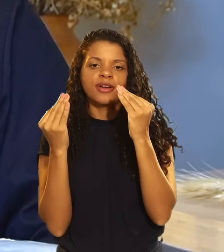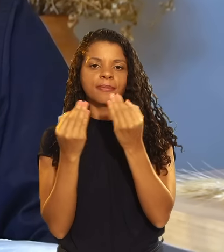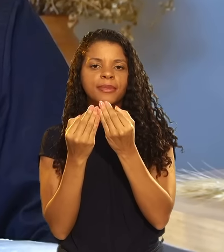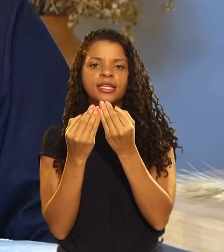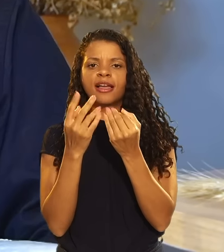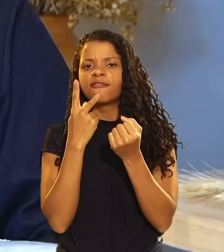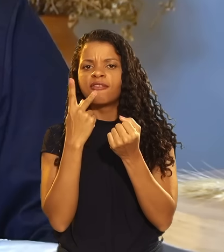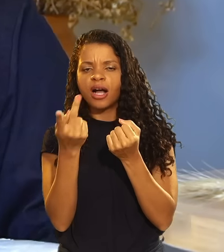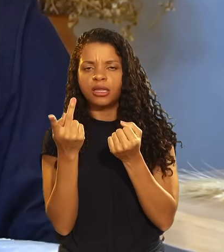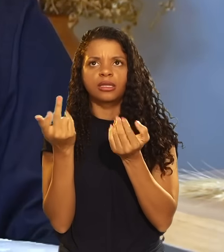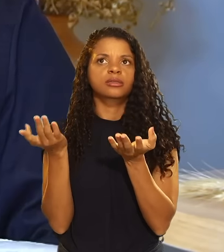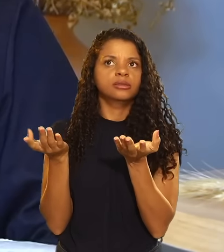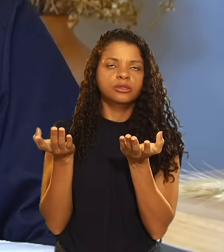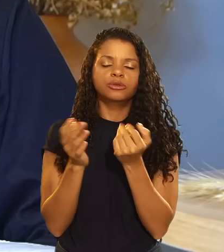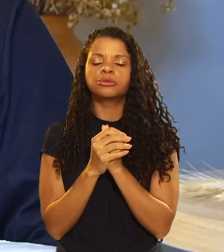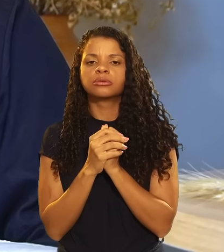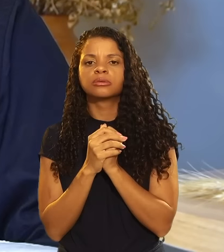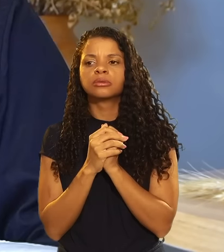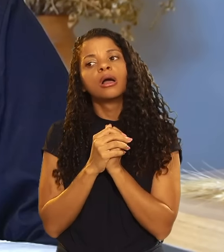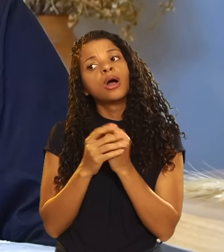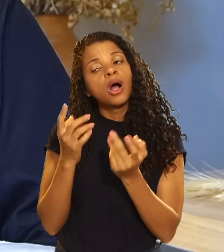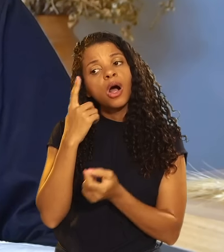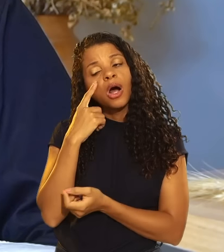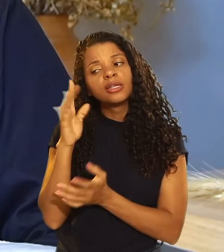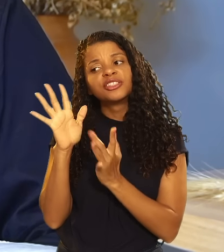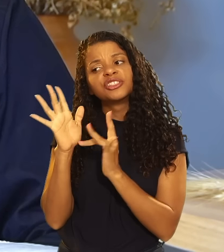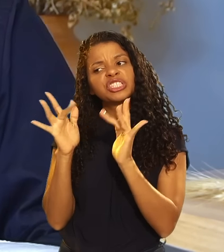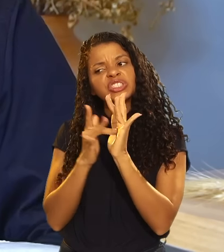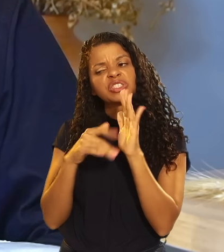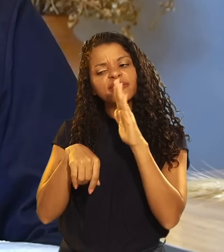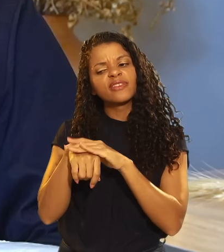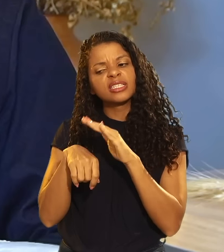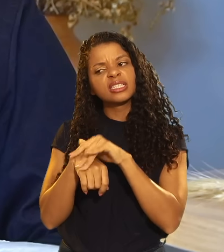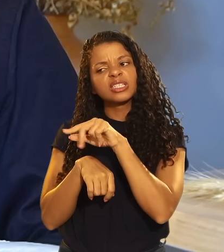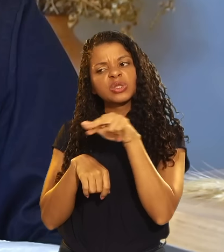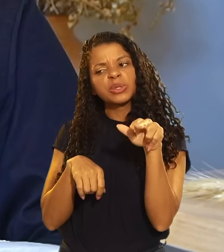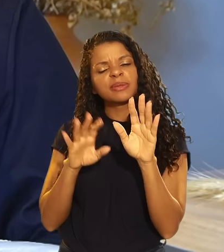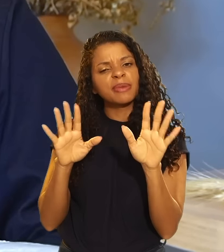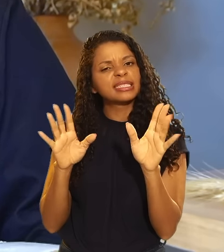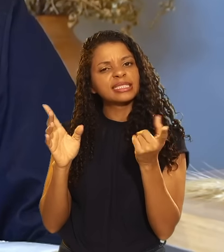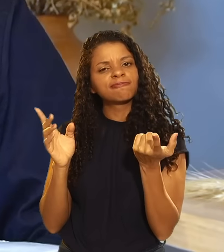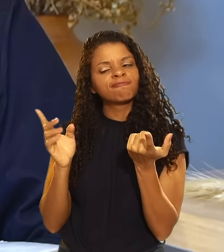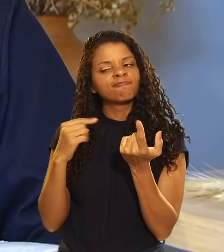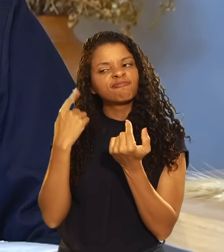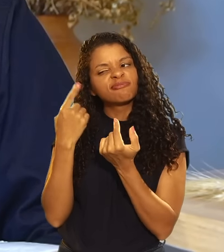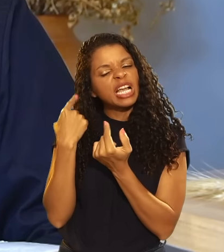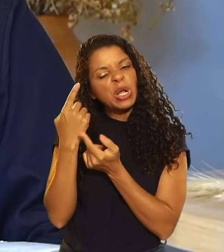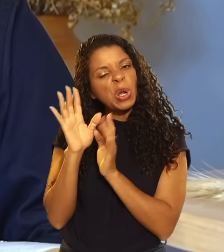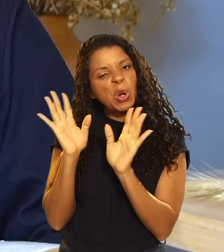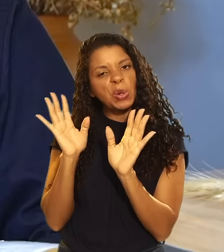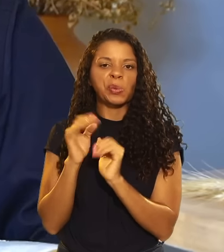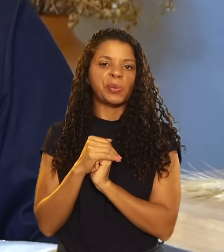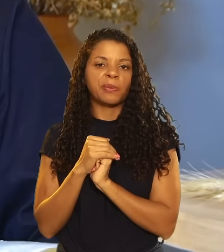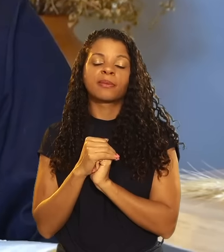falando, descrevendo, dizendo, ó, ele está fazendo essas coisas, mas é porque ele está fora de si. Ao invés da história terminar,